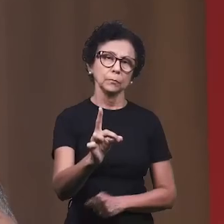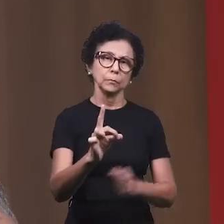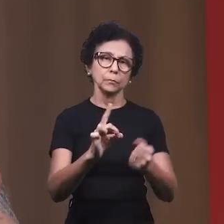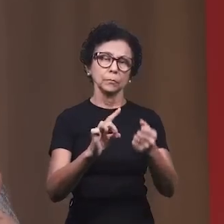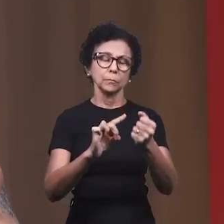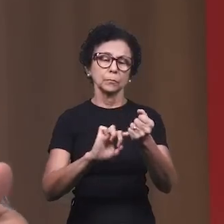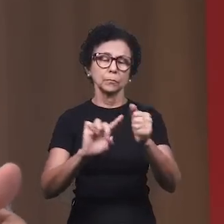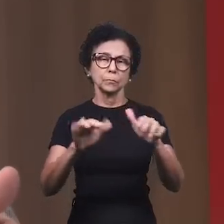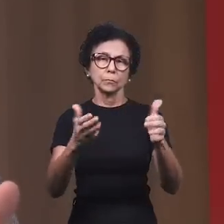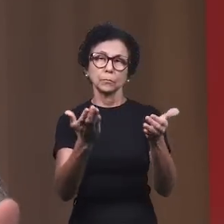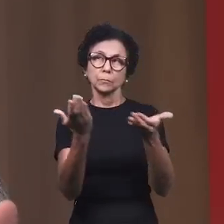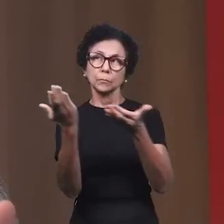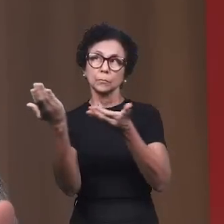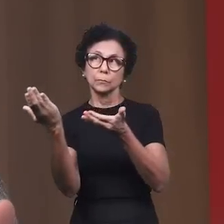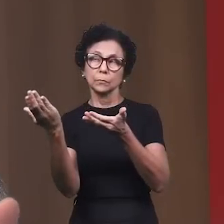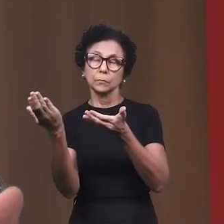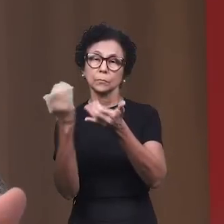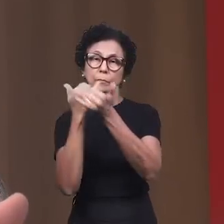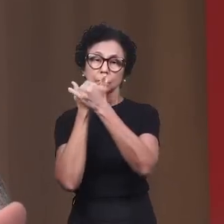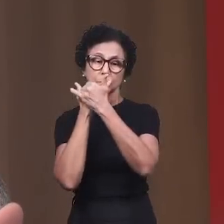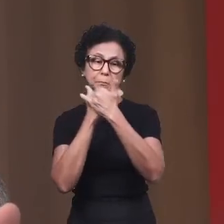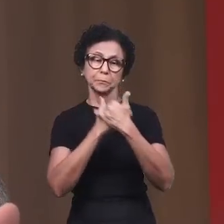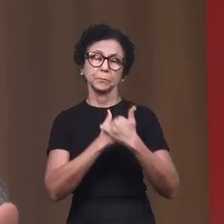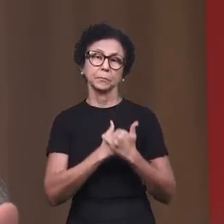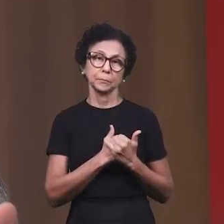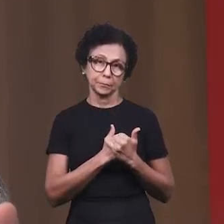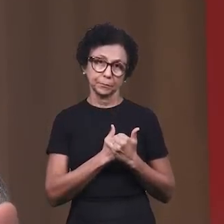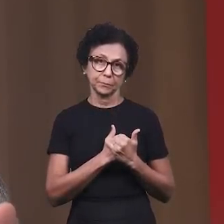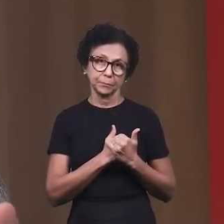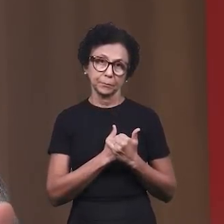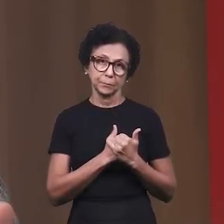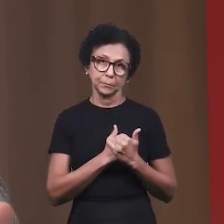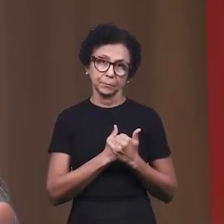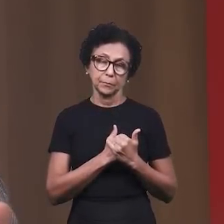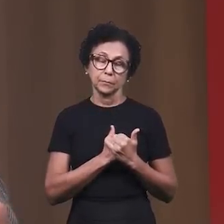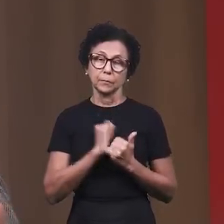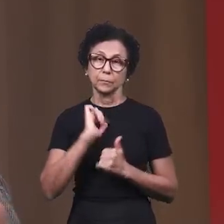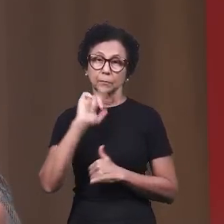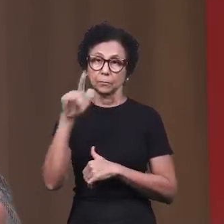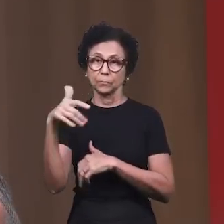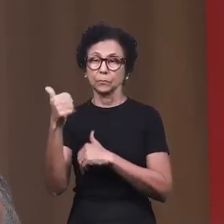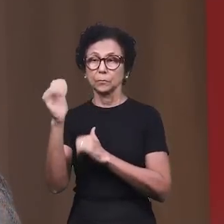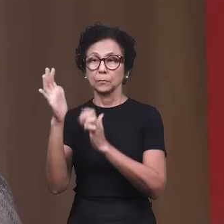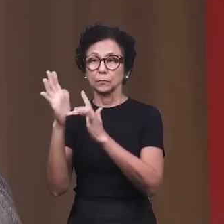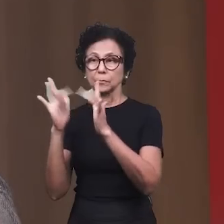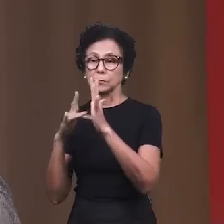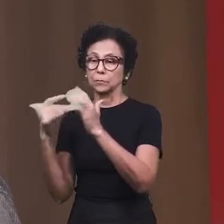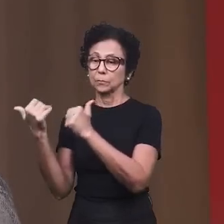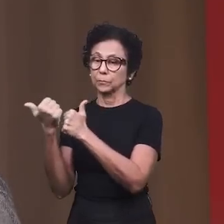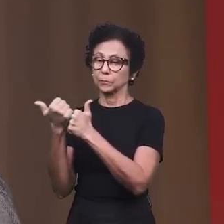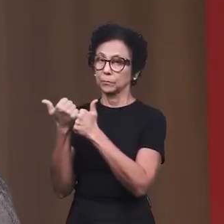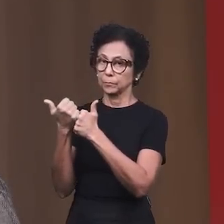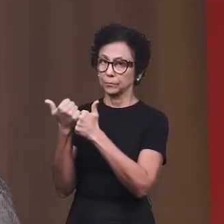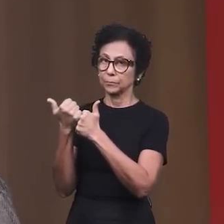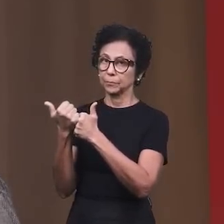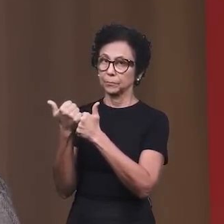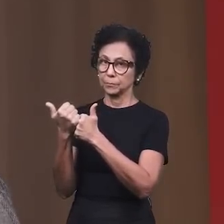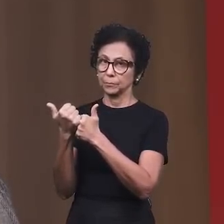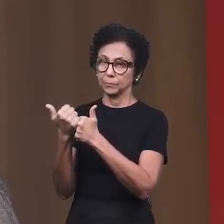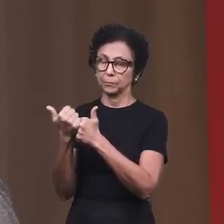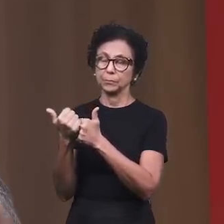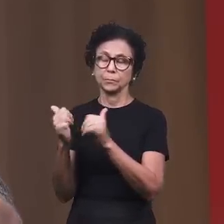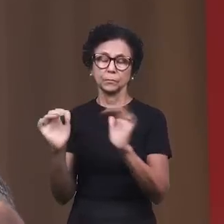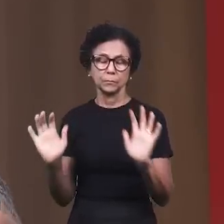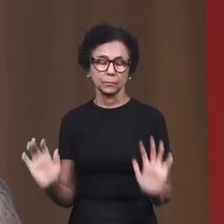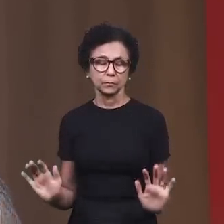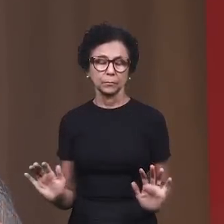Jesus, né? Da cruz, do Gólgota até a cruz. Este caminho agora encurtado, que não existe mais,